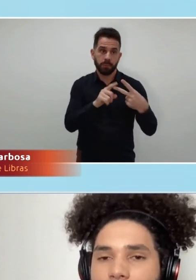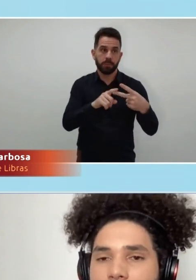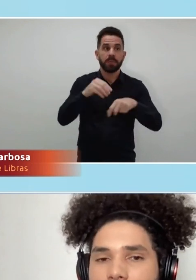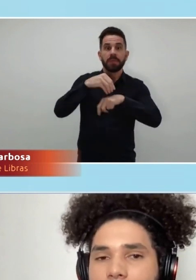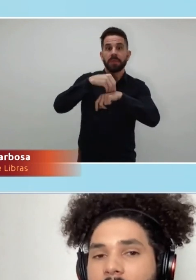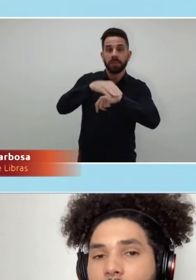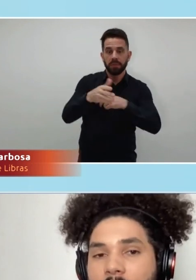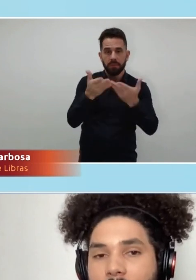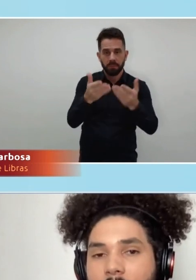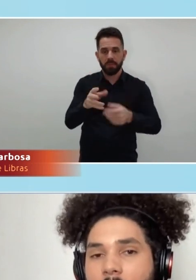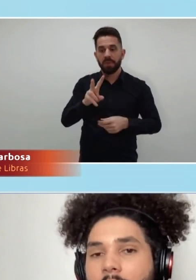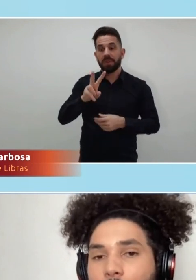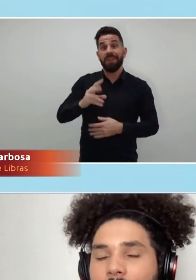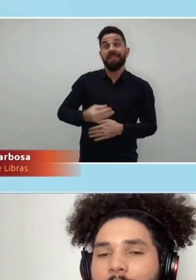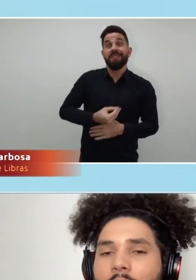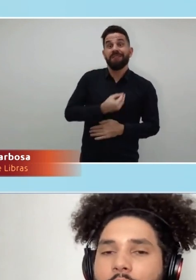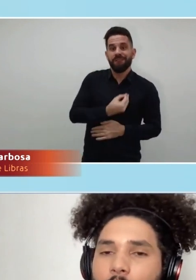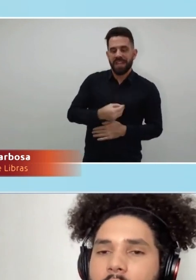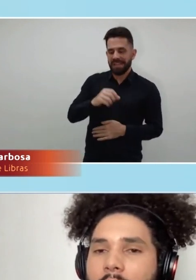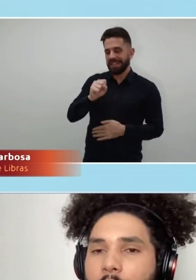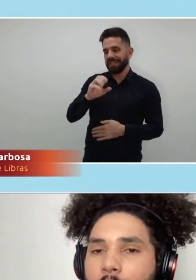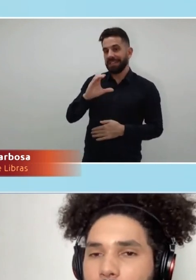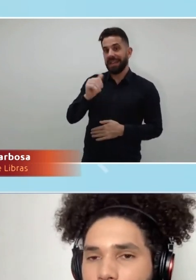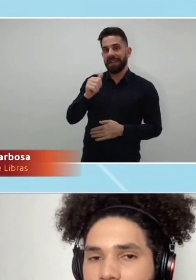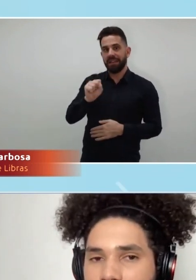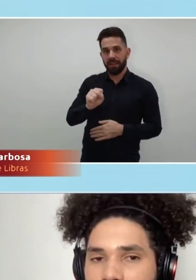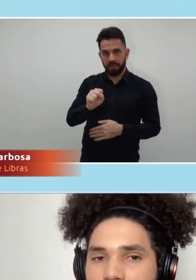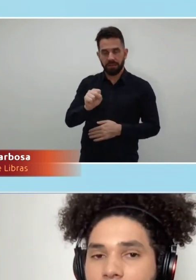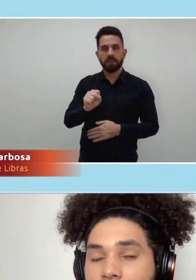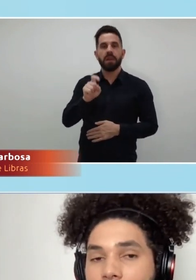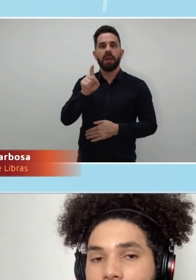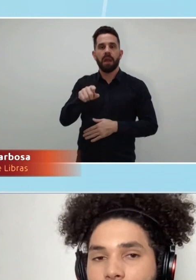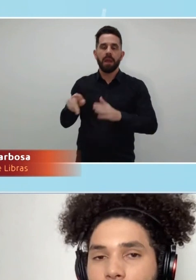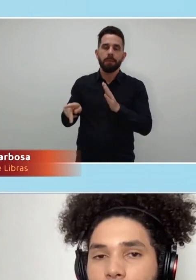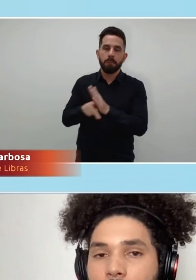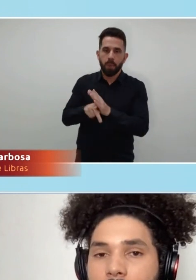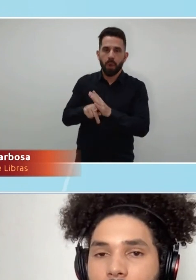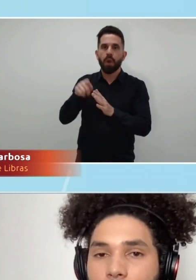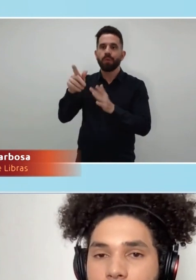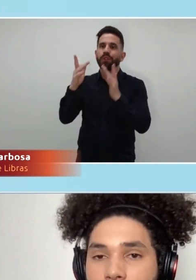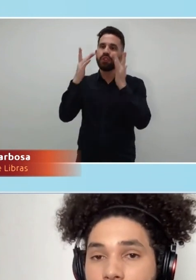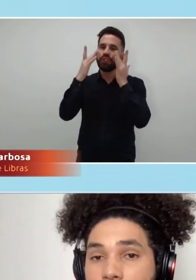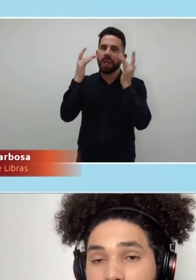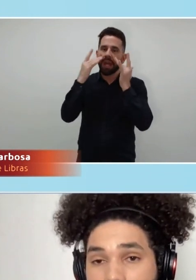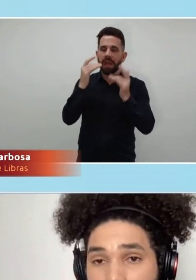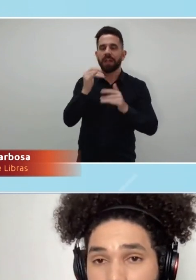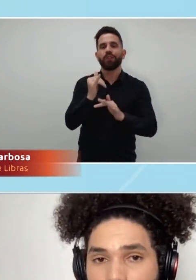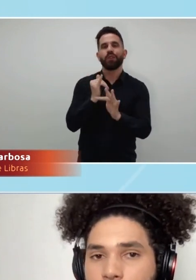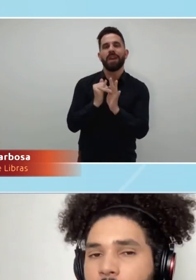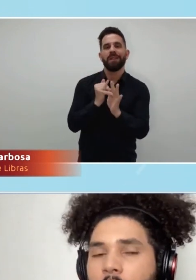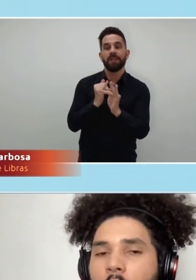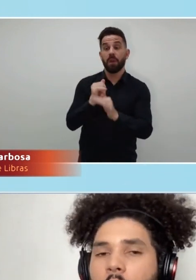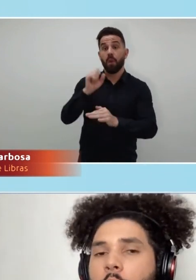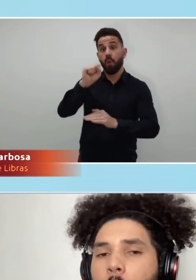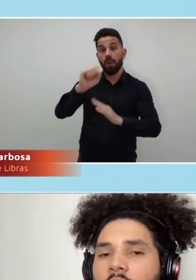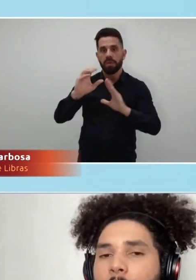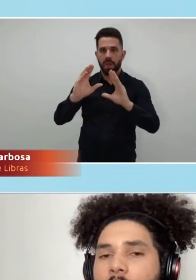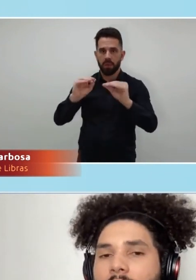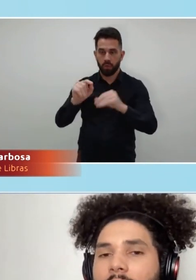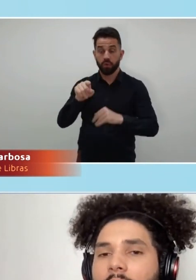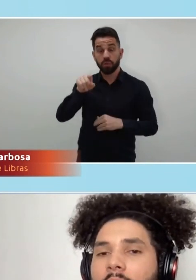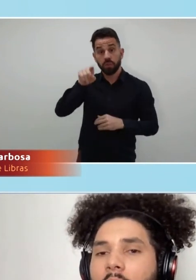Vidas Secas, que se apresentará gratuitamente no Teatro do IFG, às 8 horas da noite. Nesses shows, o grupo